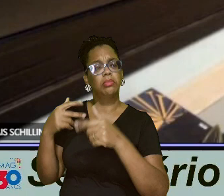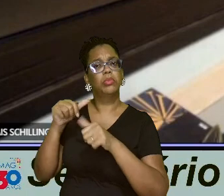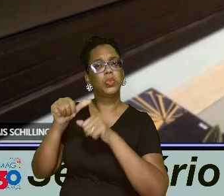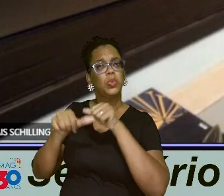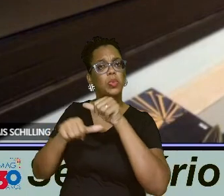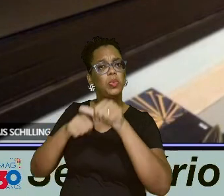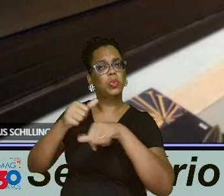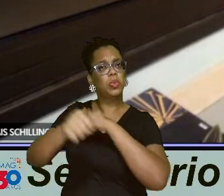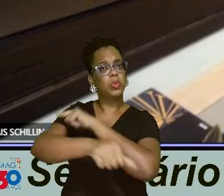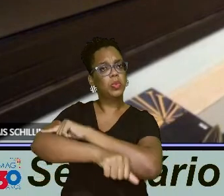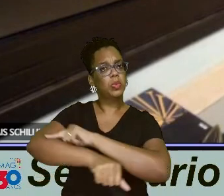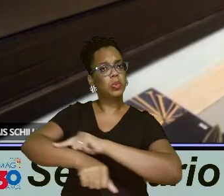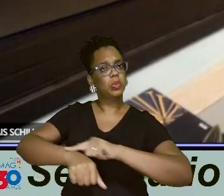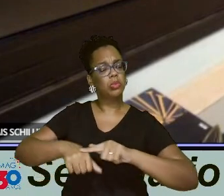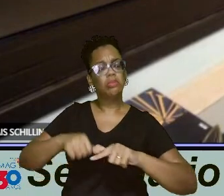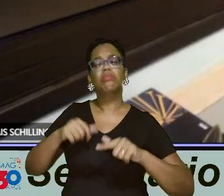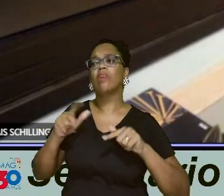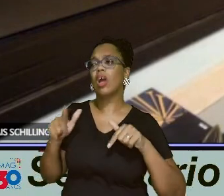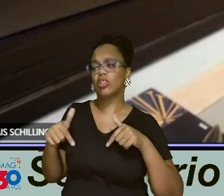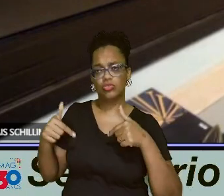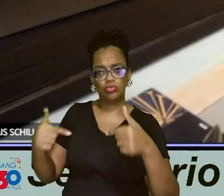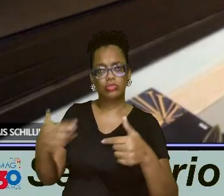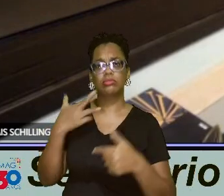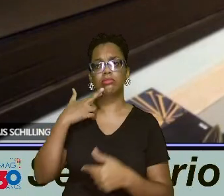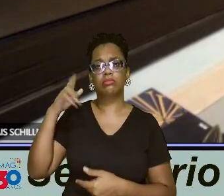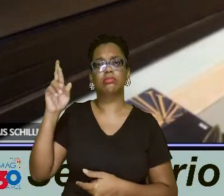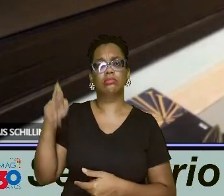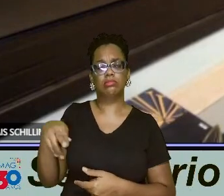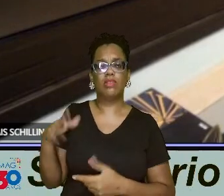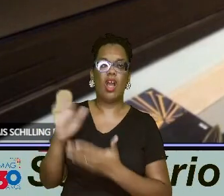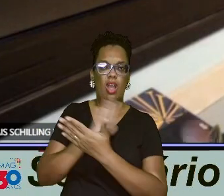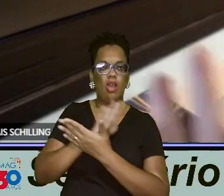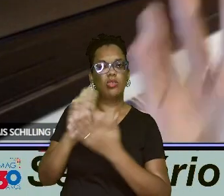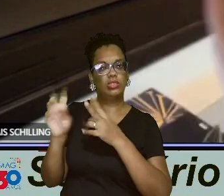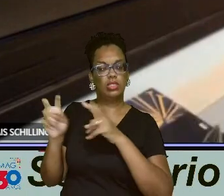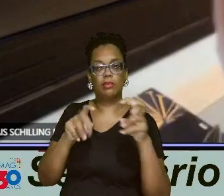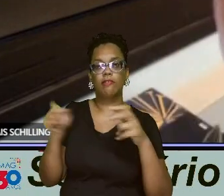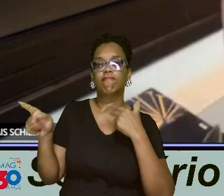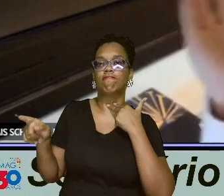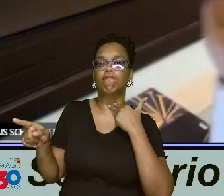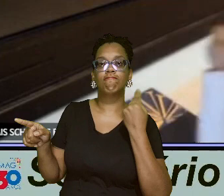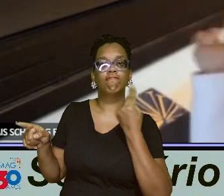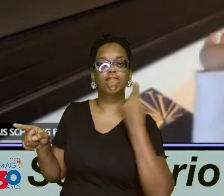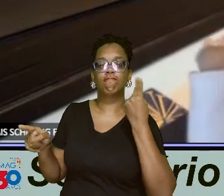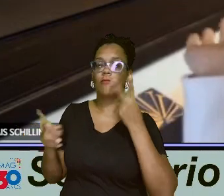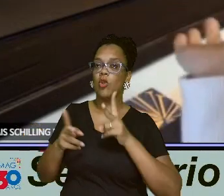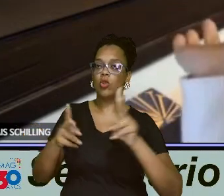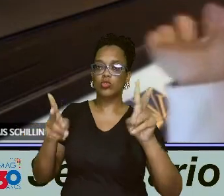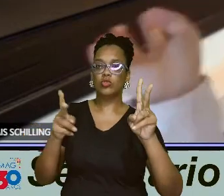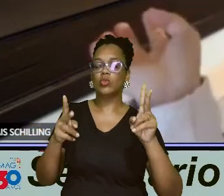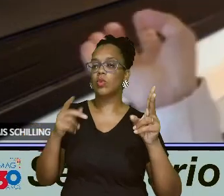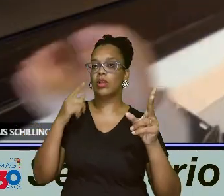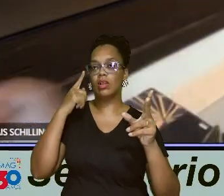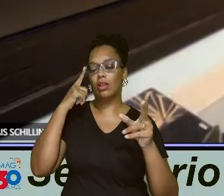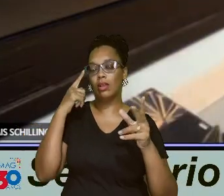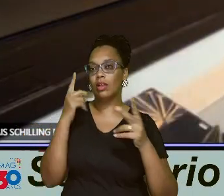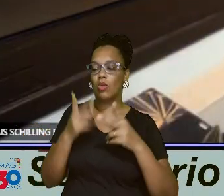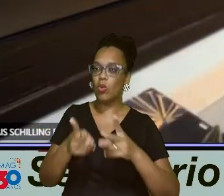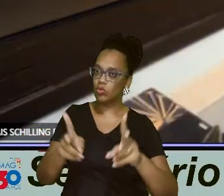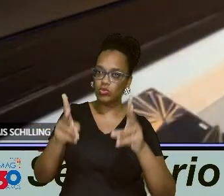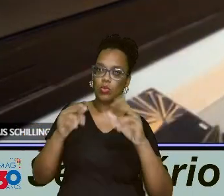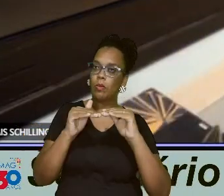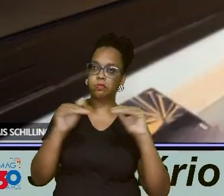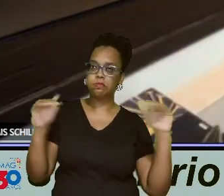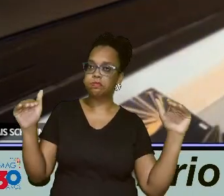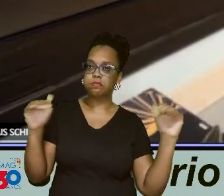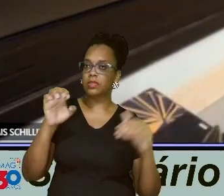atitude e vem admitindo, em determinados casos, que não vai poder continuar com a sua sanha de manter a